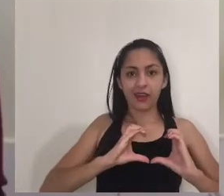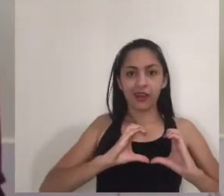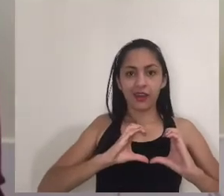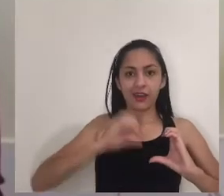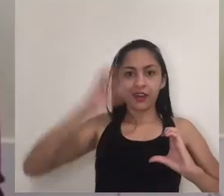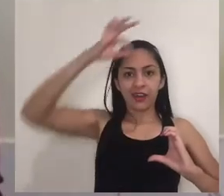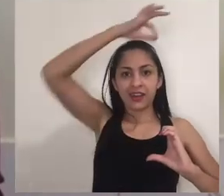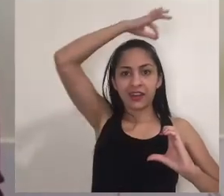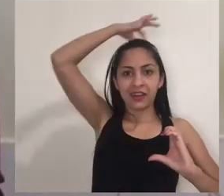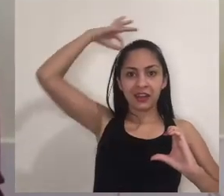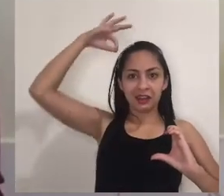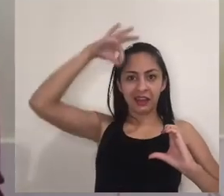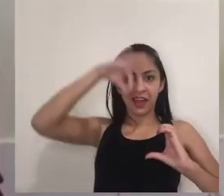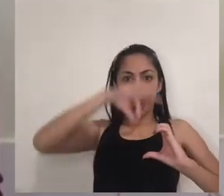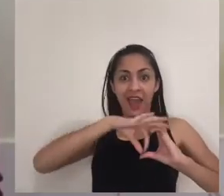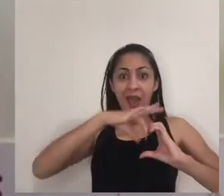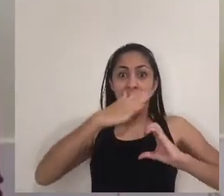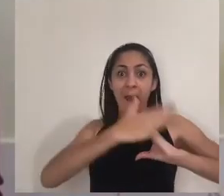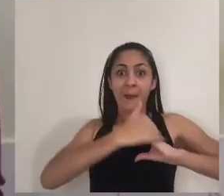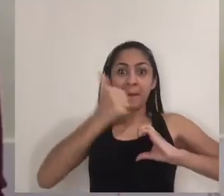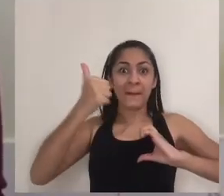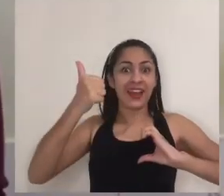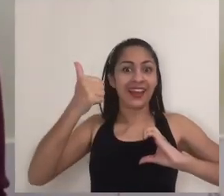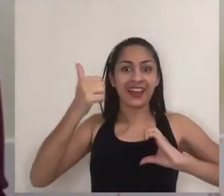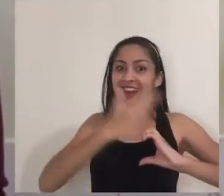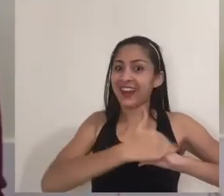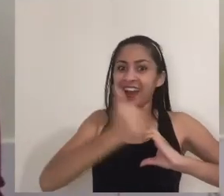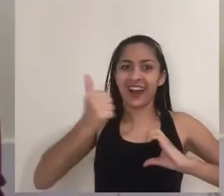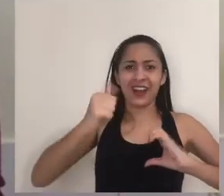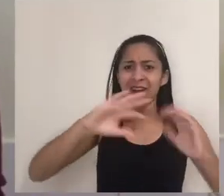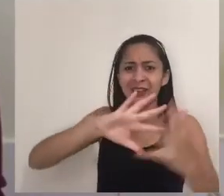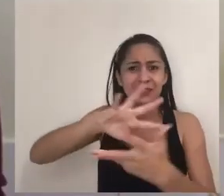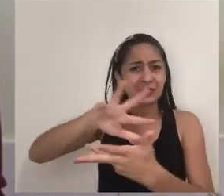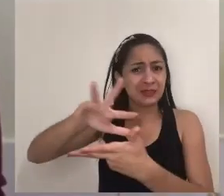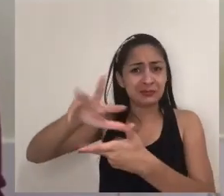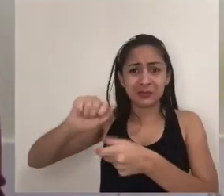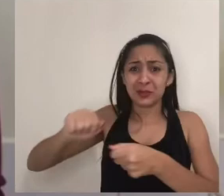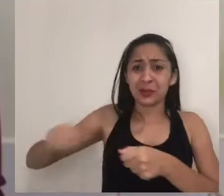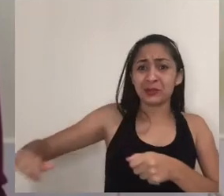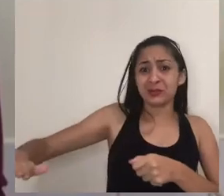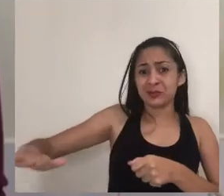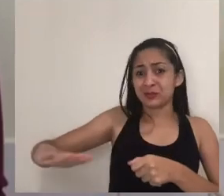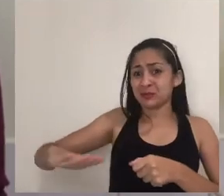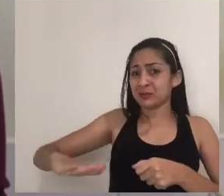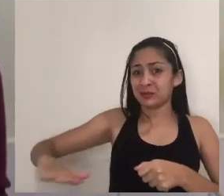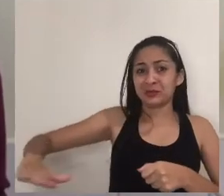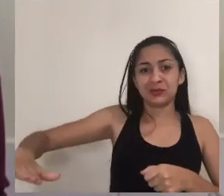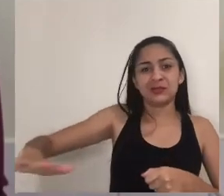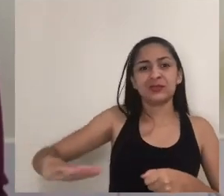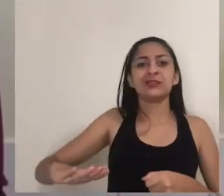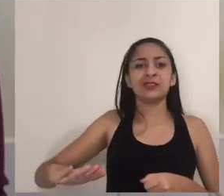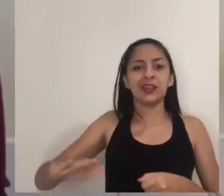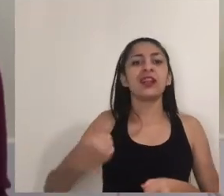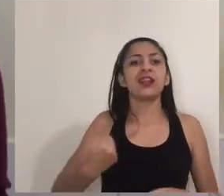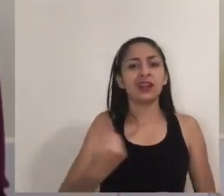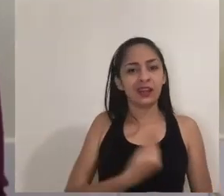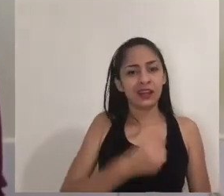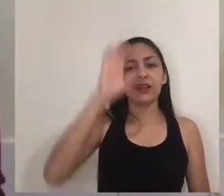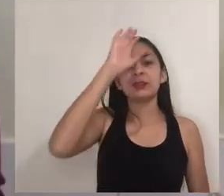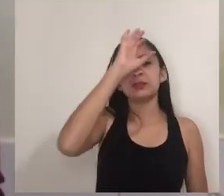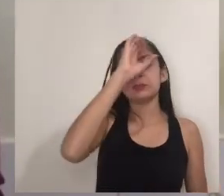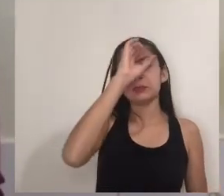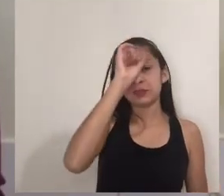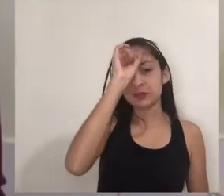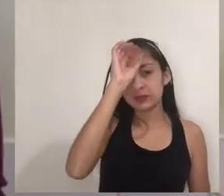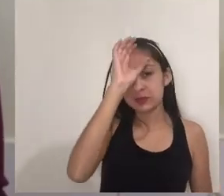mundo. Ainda mais que isso, é compreender que em Cristo nós somos mais que vencedores. São todos esses